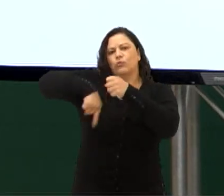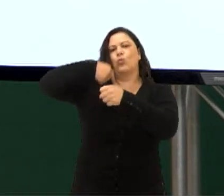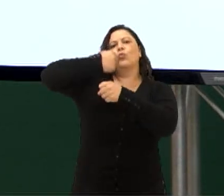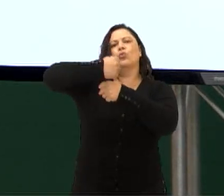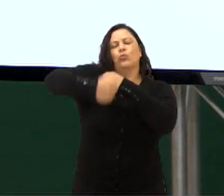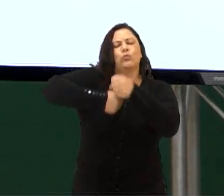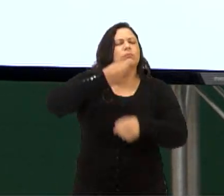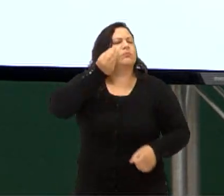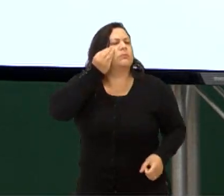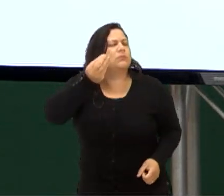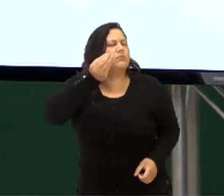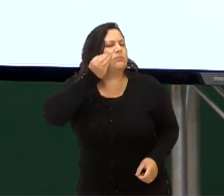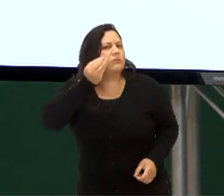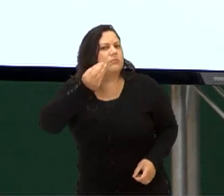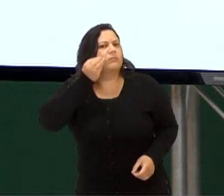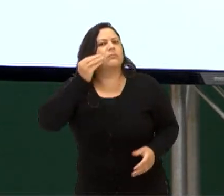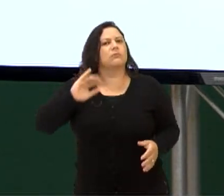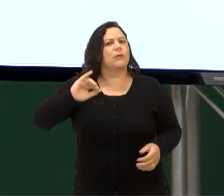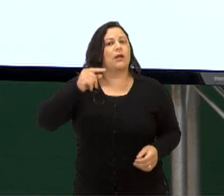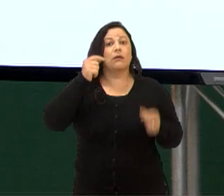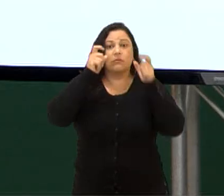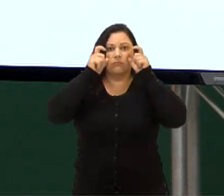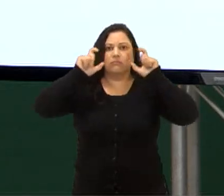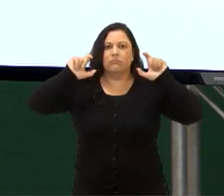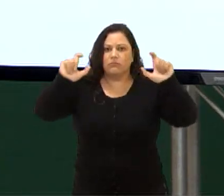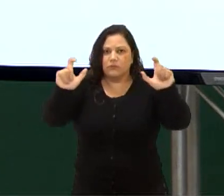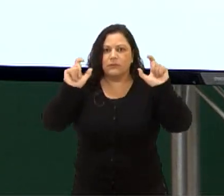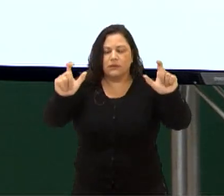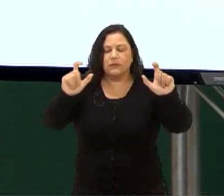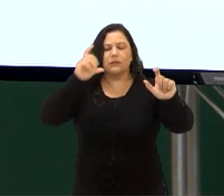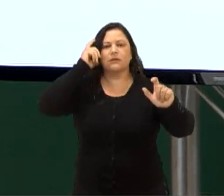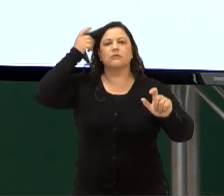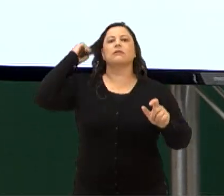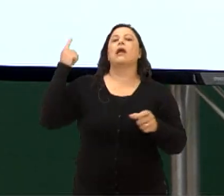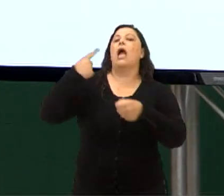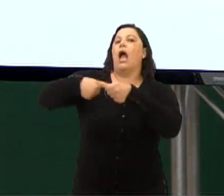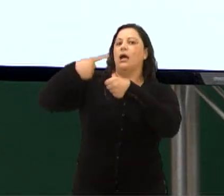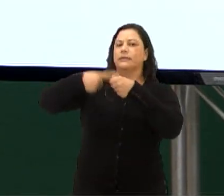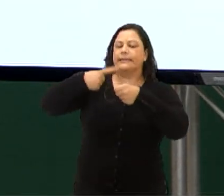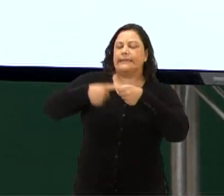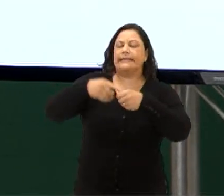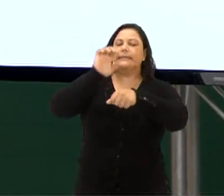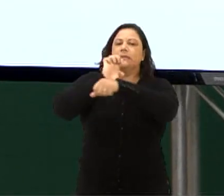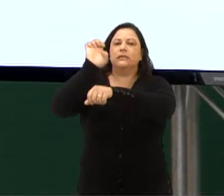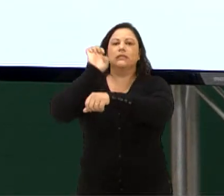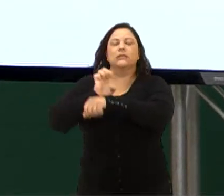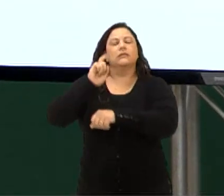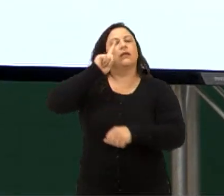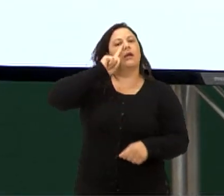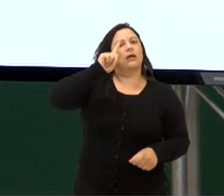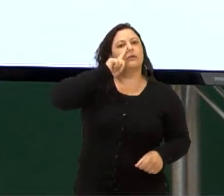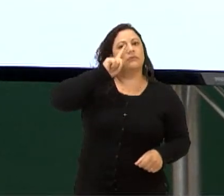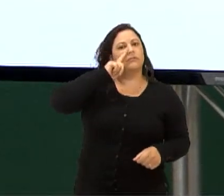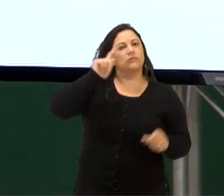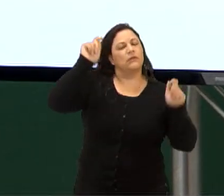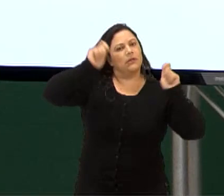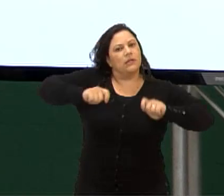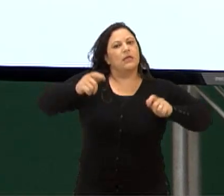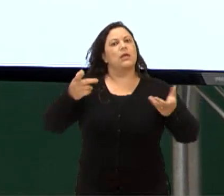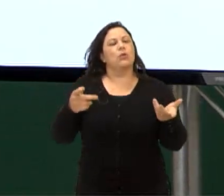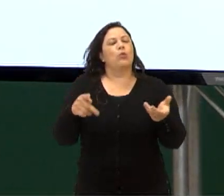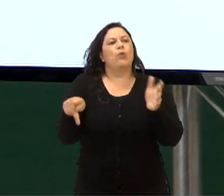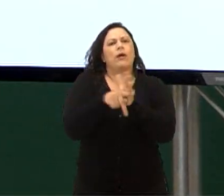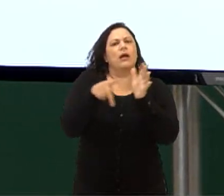para testar os seus conhecimentos, então fica atento, tá? As cidades-estados grega, como eram chamadas, né, elas